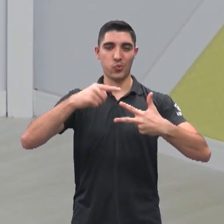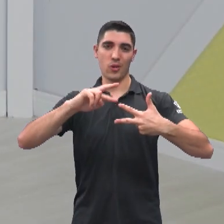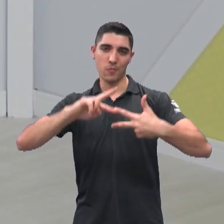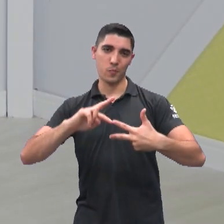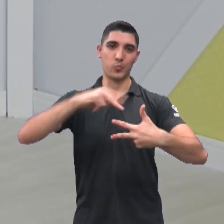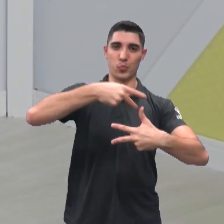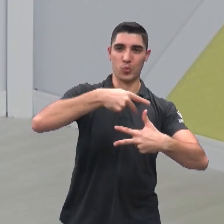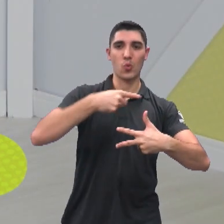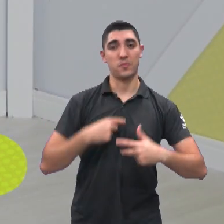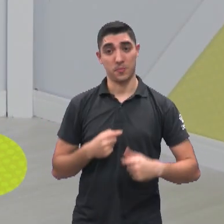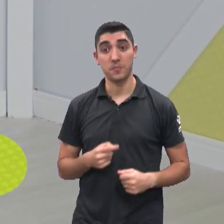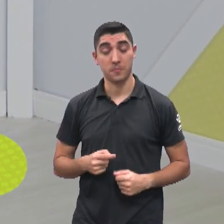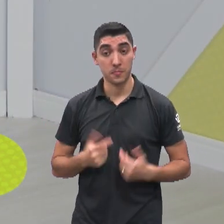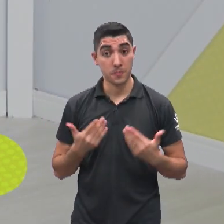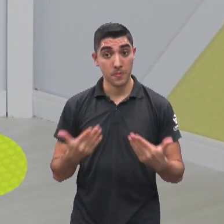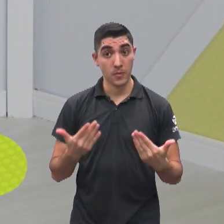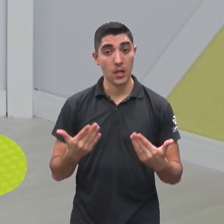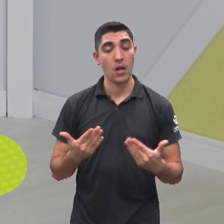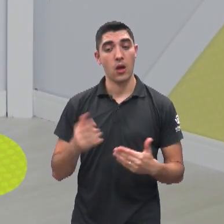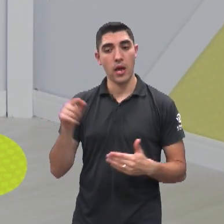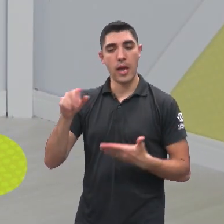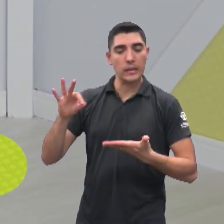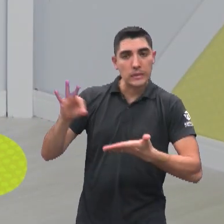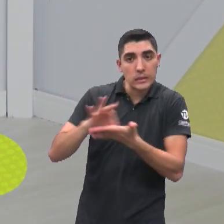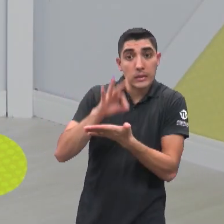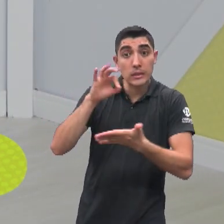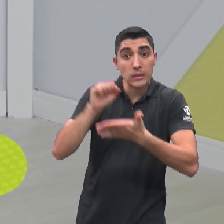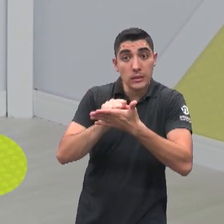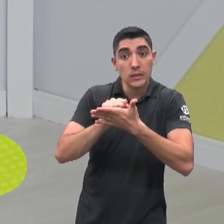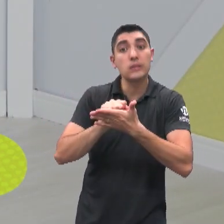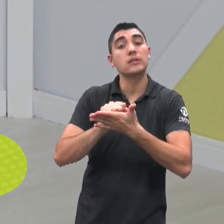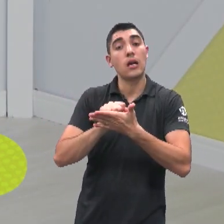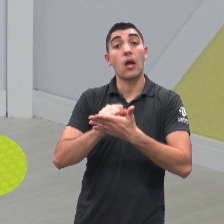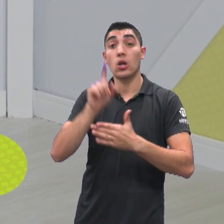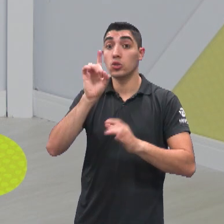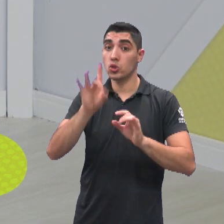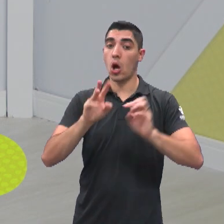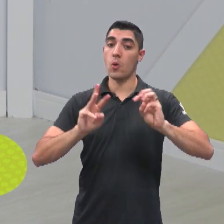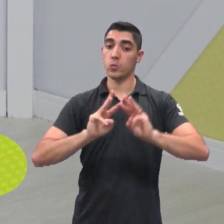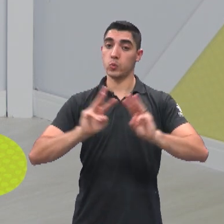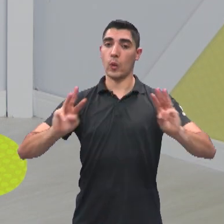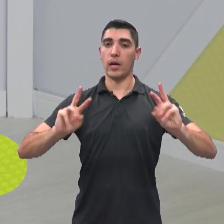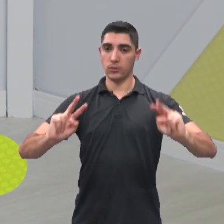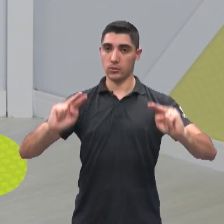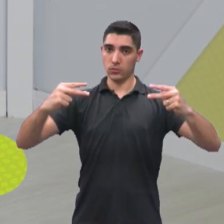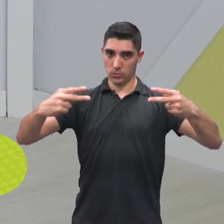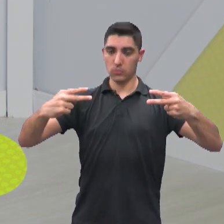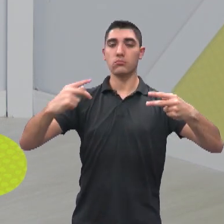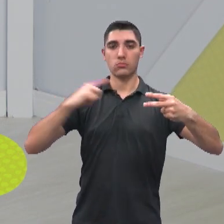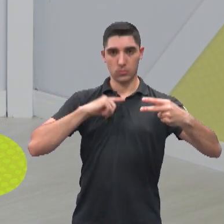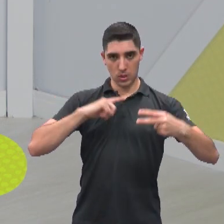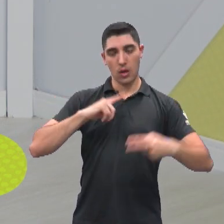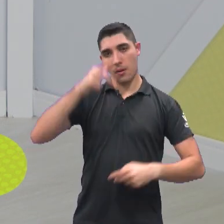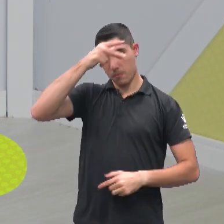série Ouro. As inscrições devem ser feitas de forma online, somente online, por meio de links no site